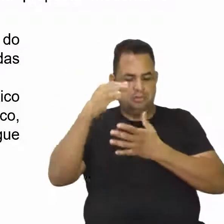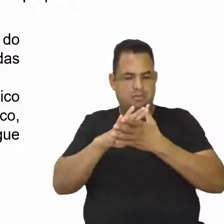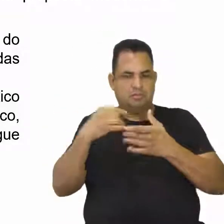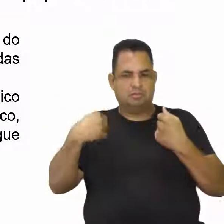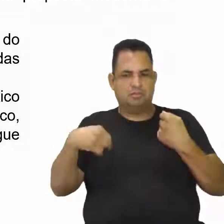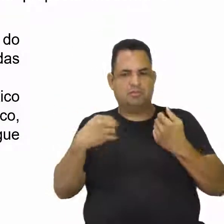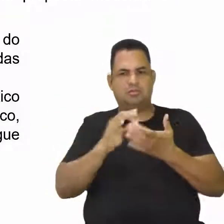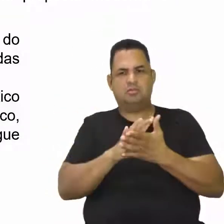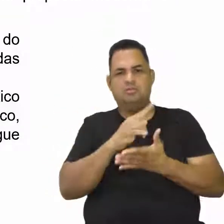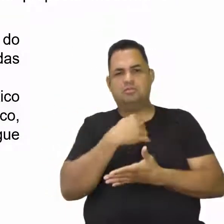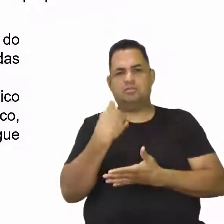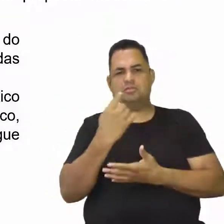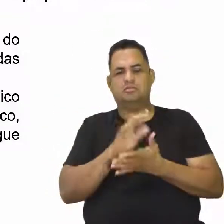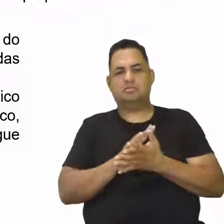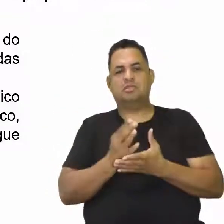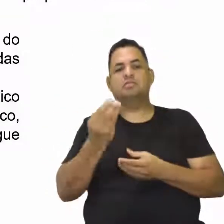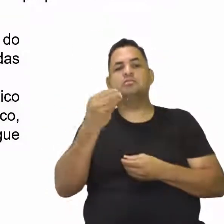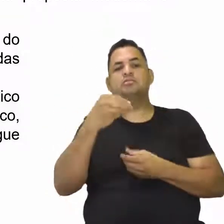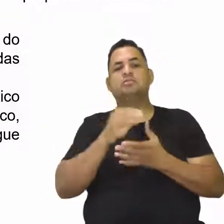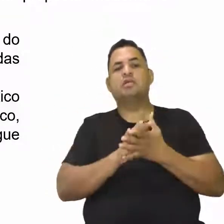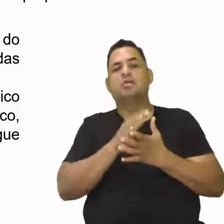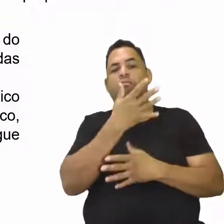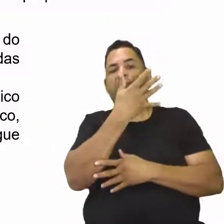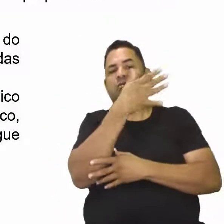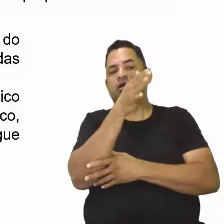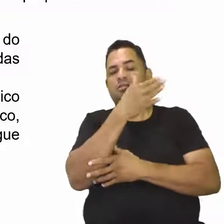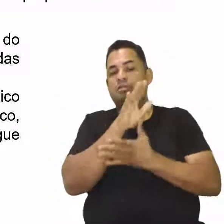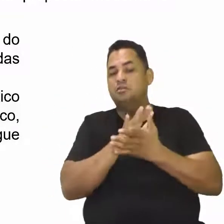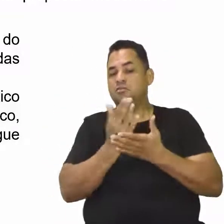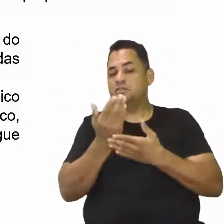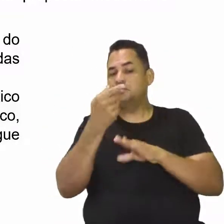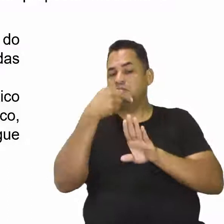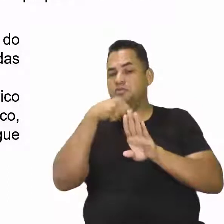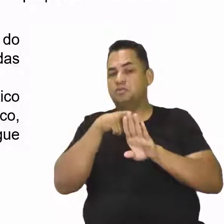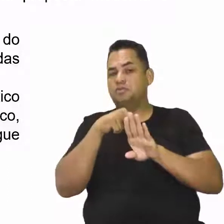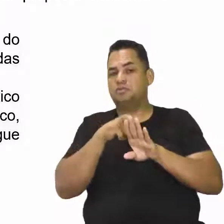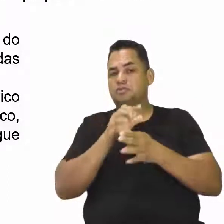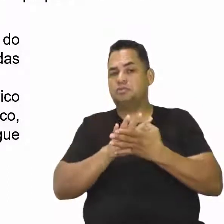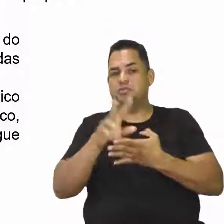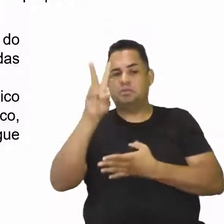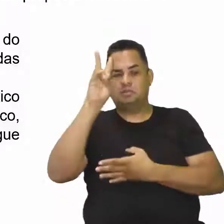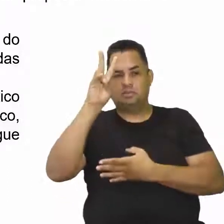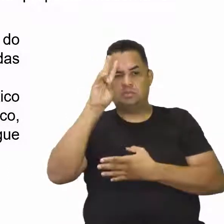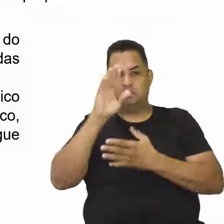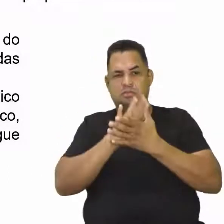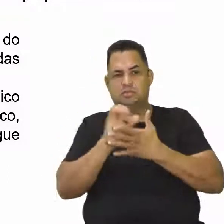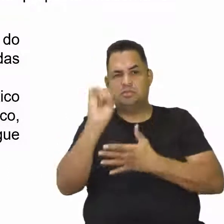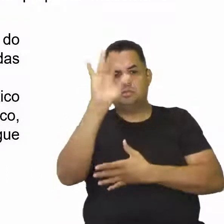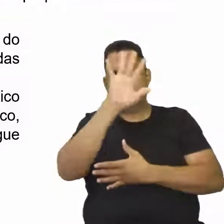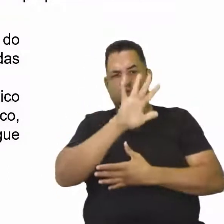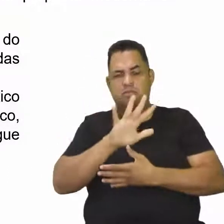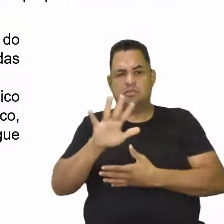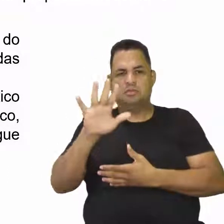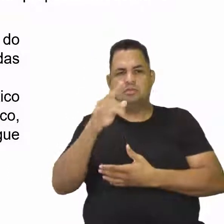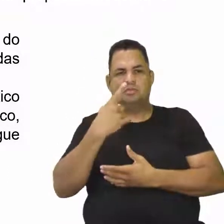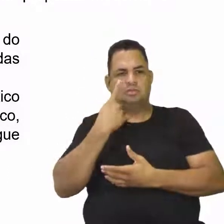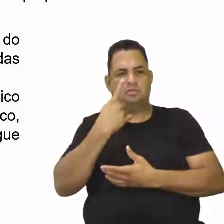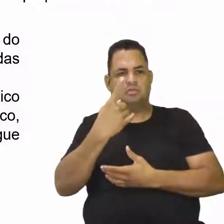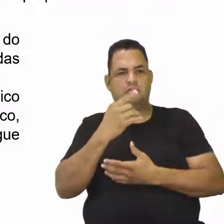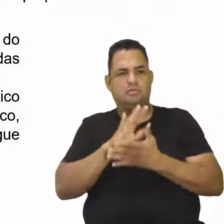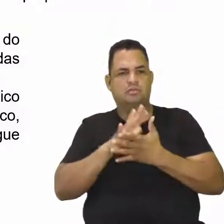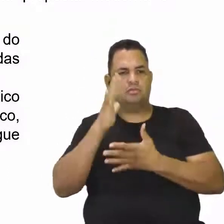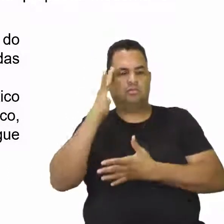que dentro da bandeira tem uma história por trás. Olha lá, né? Uma lenda aqui com essa imagem que